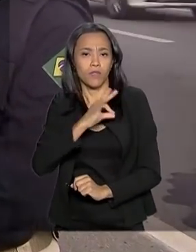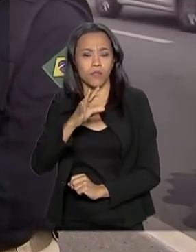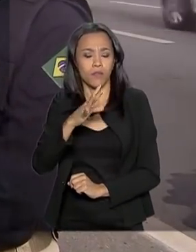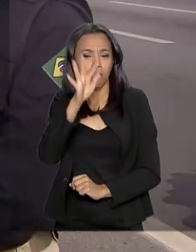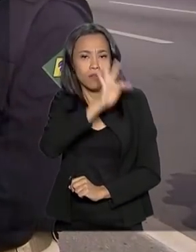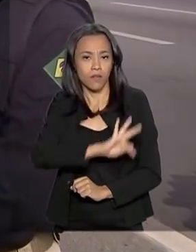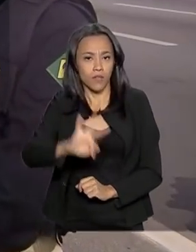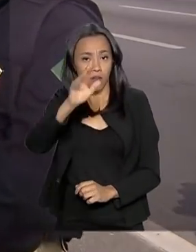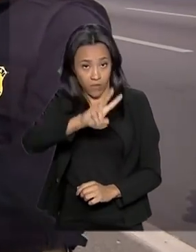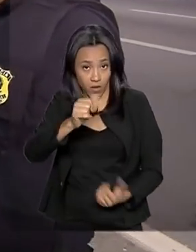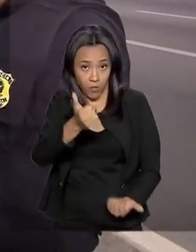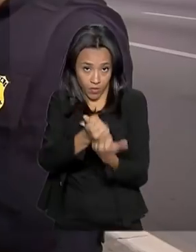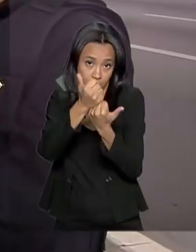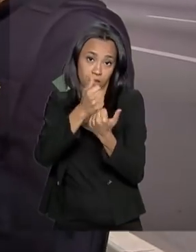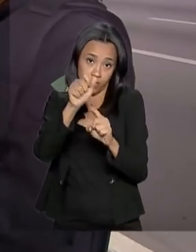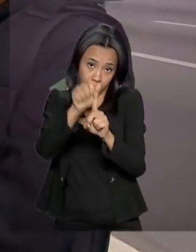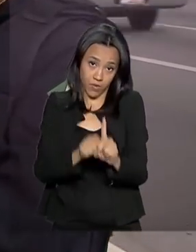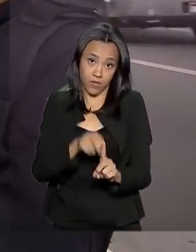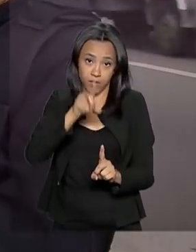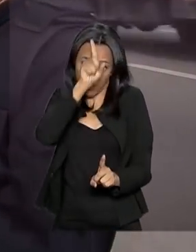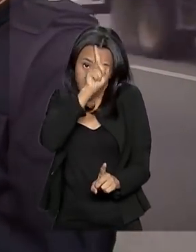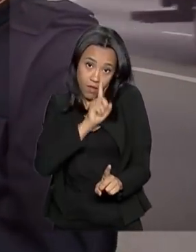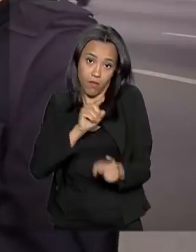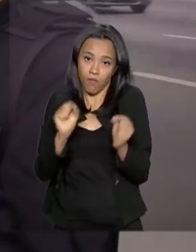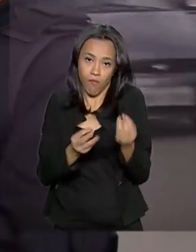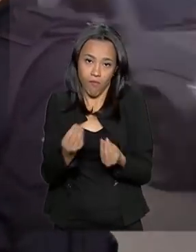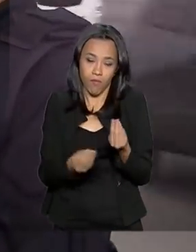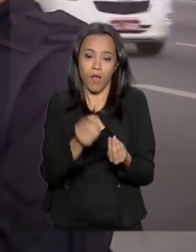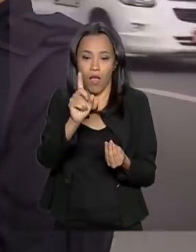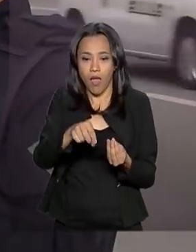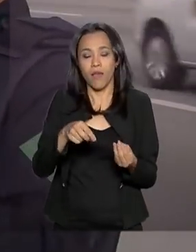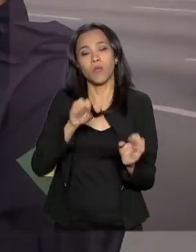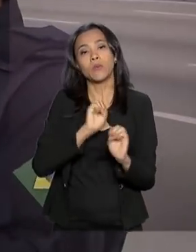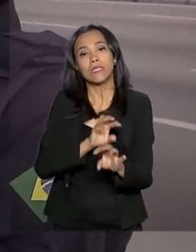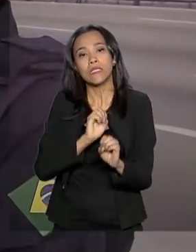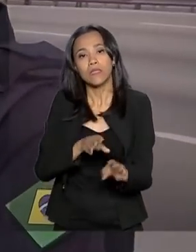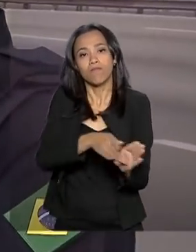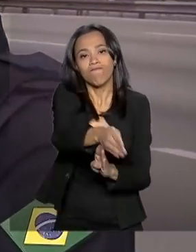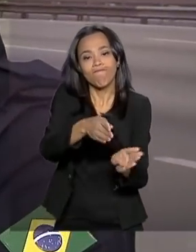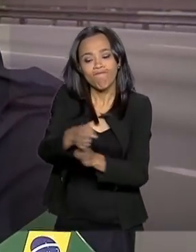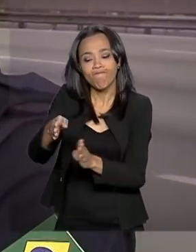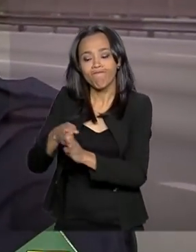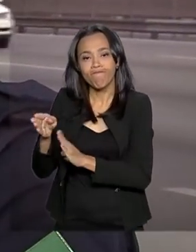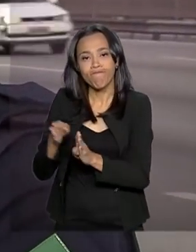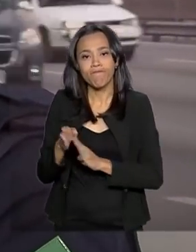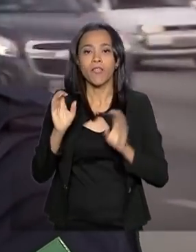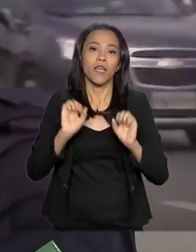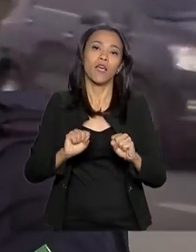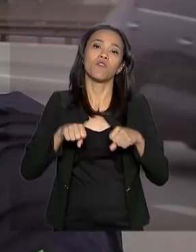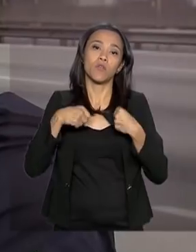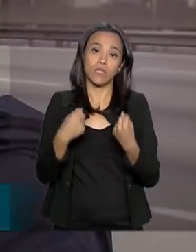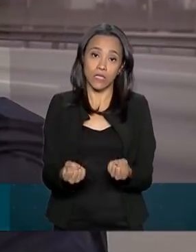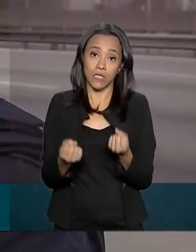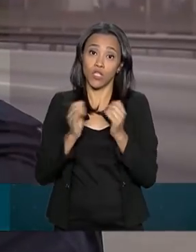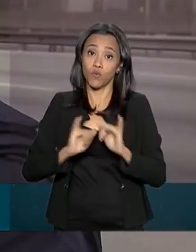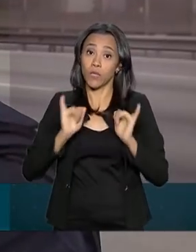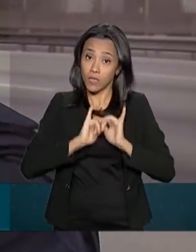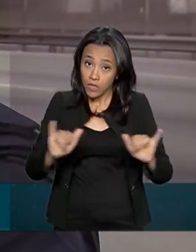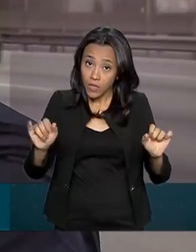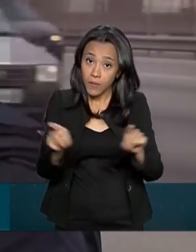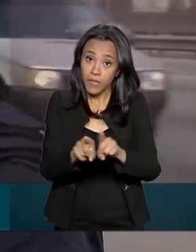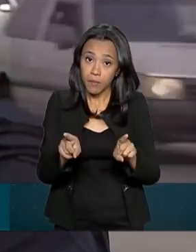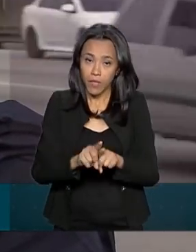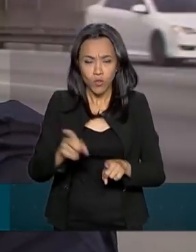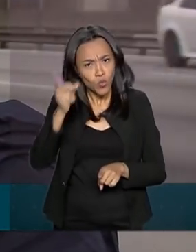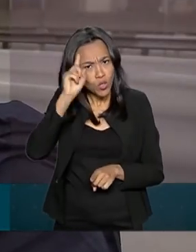apoiar o Maio Amarelo? Basicamente com ações de educação para o trânsito, reforçando essas peças publicitárias e além da fiscalização